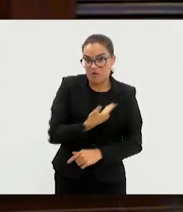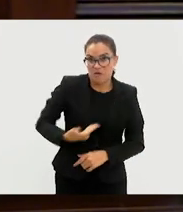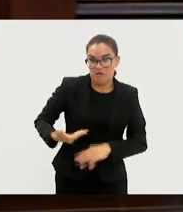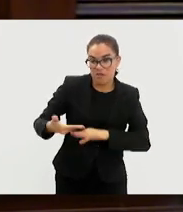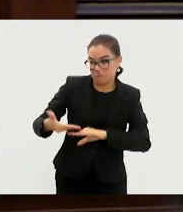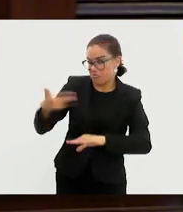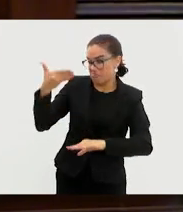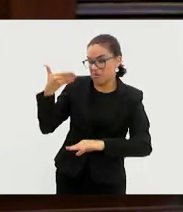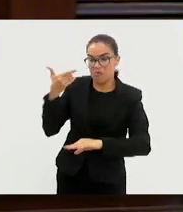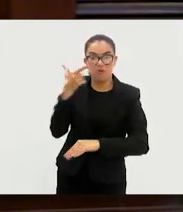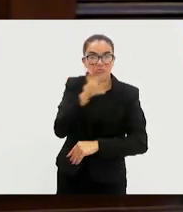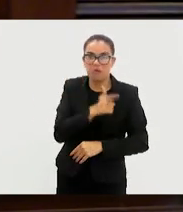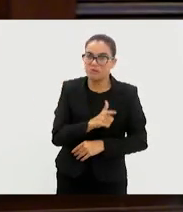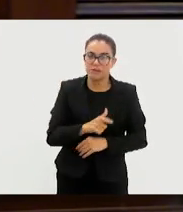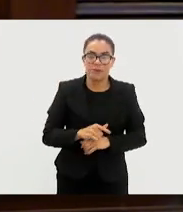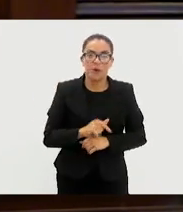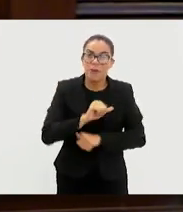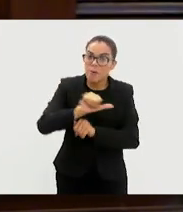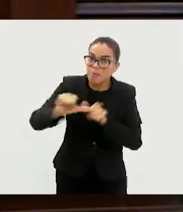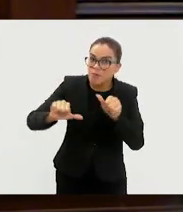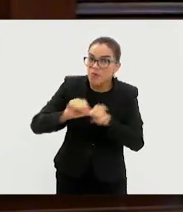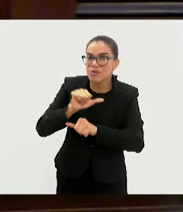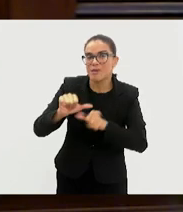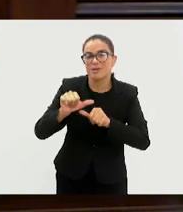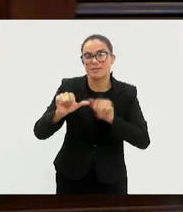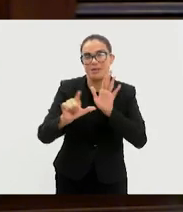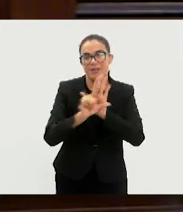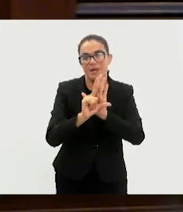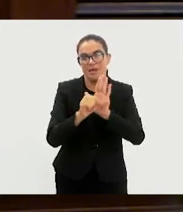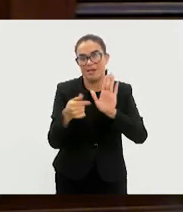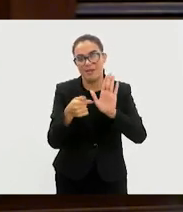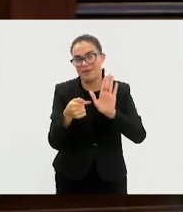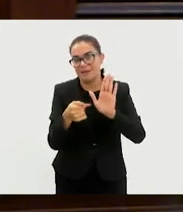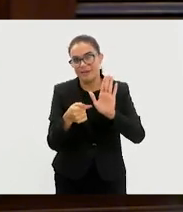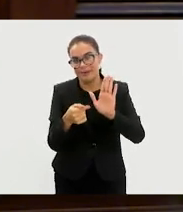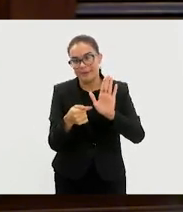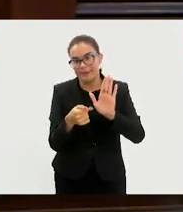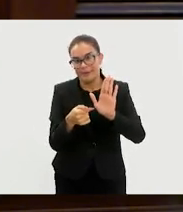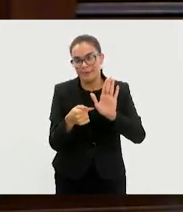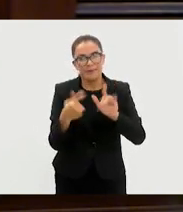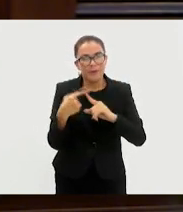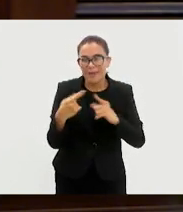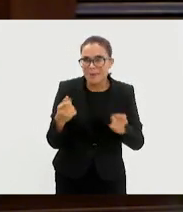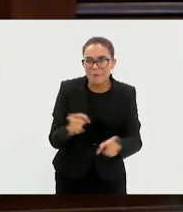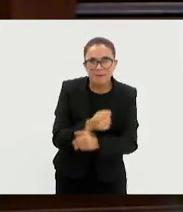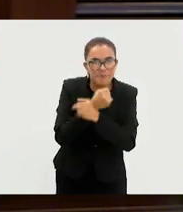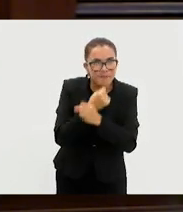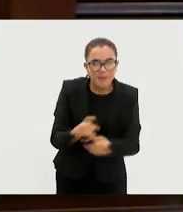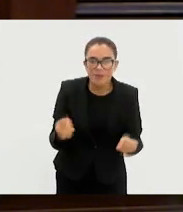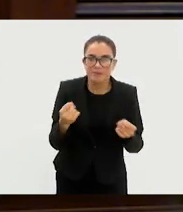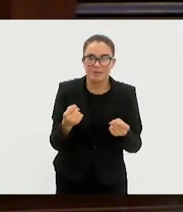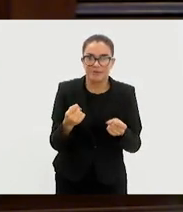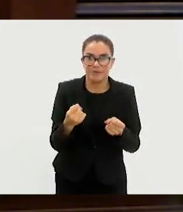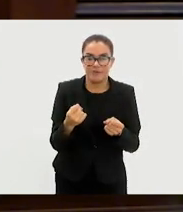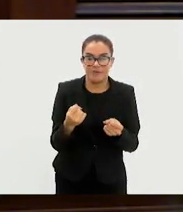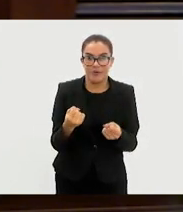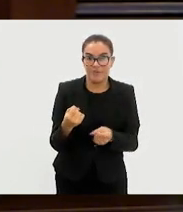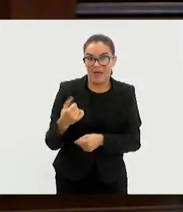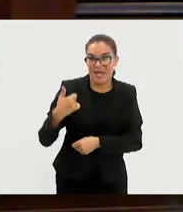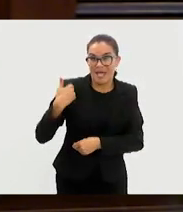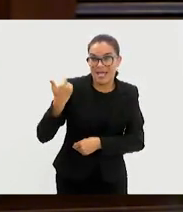é a mudança da legislação. Não é possível. Não é possível que a maioridade